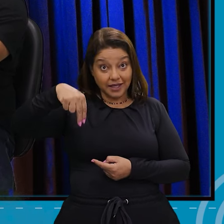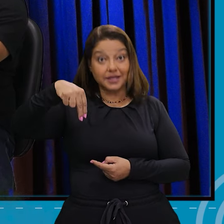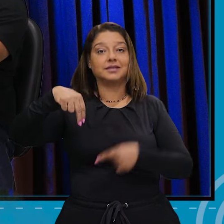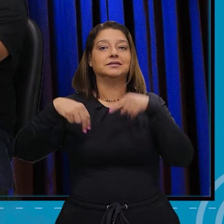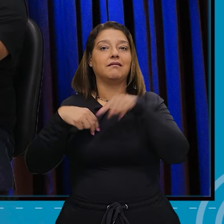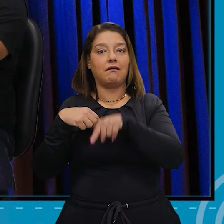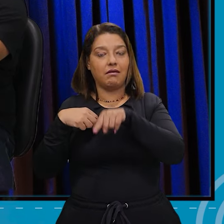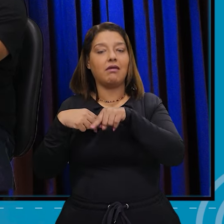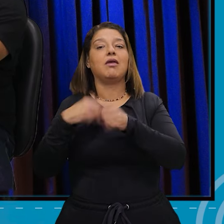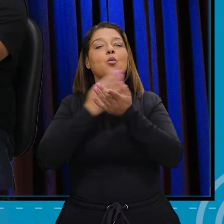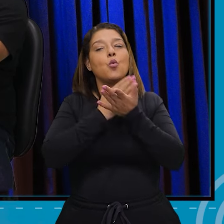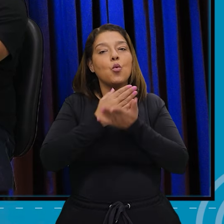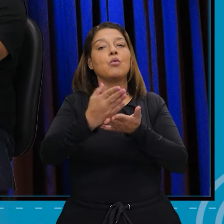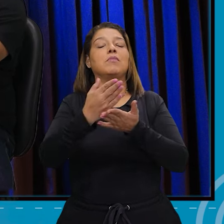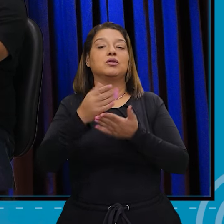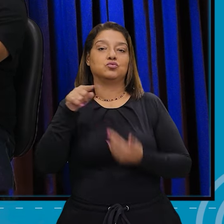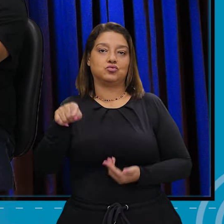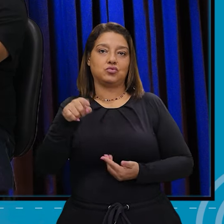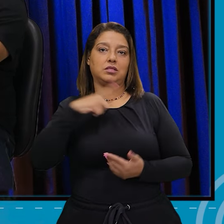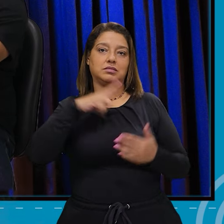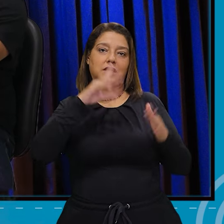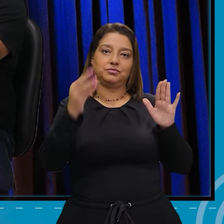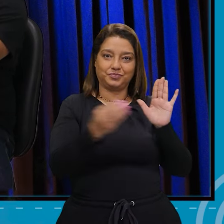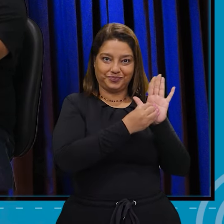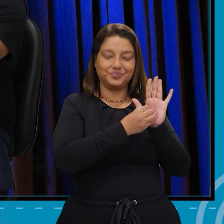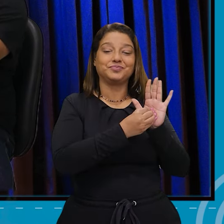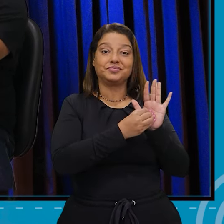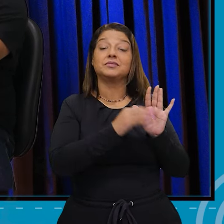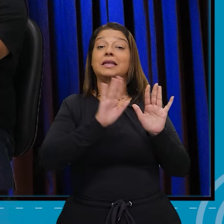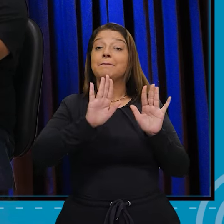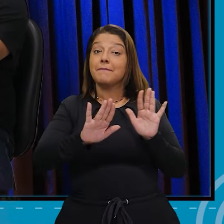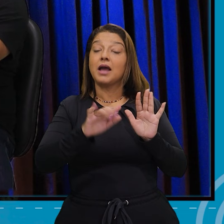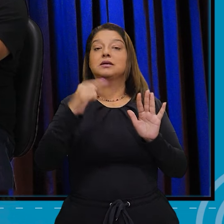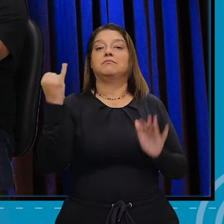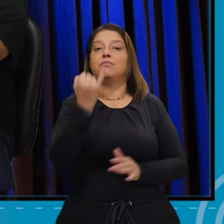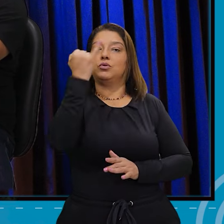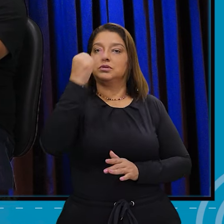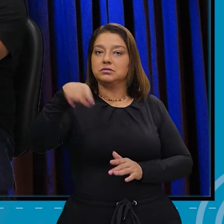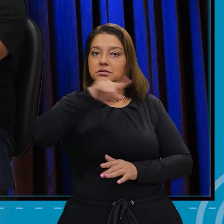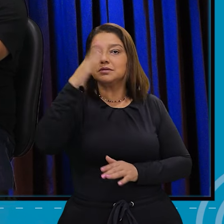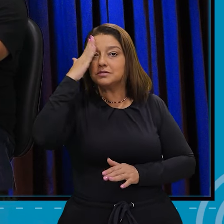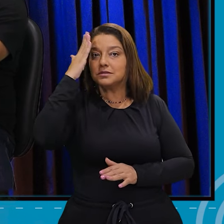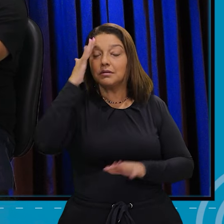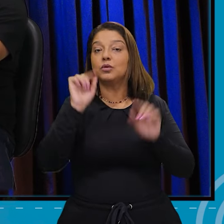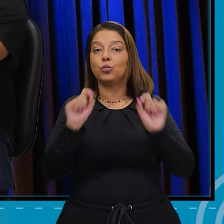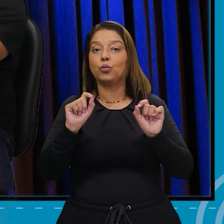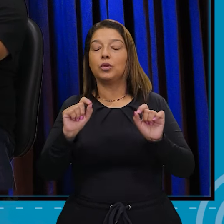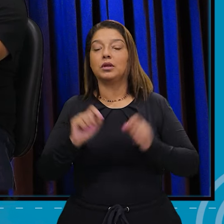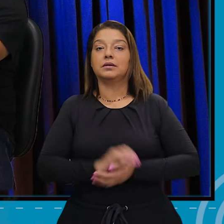PCN. Inicialmente ele estabeleceu. Só que o PCN é importante falar